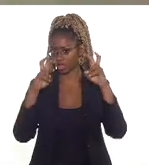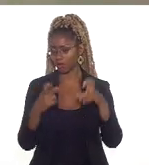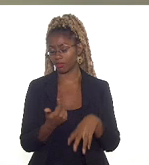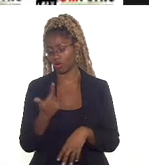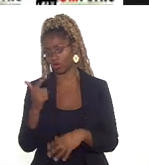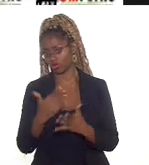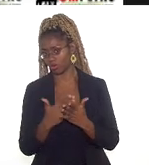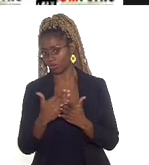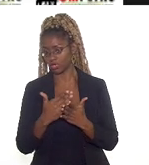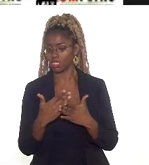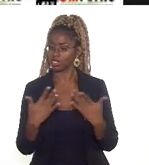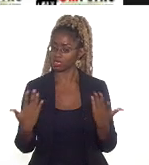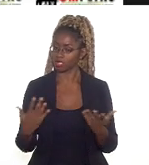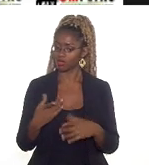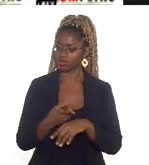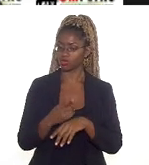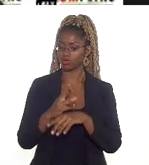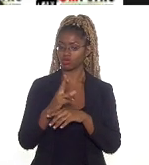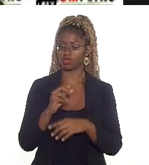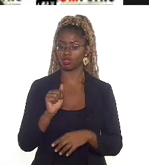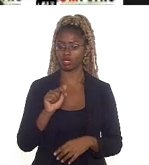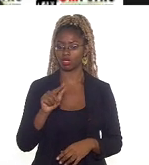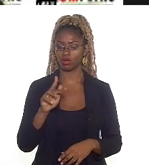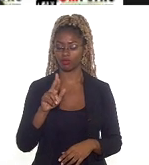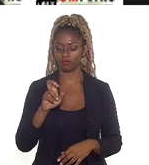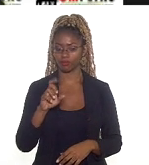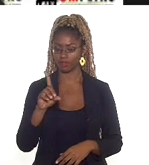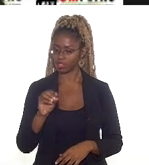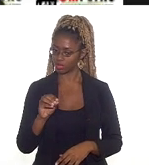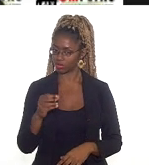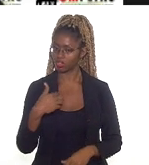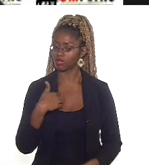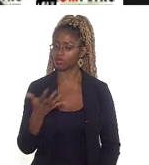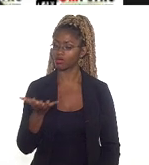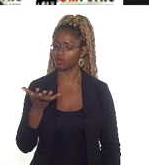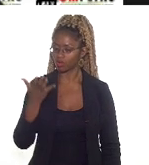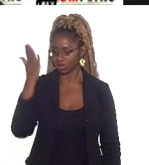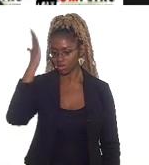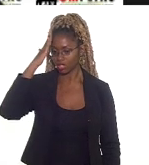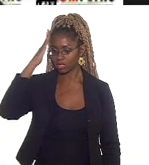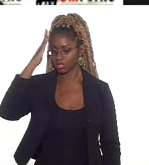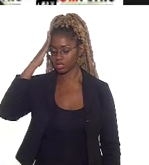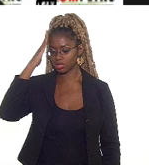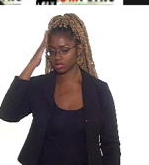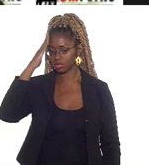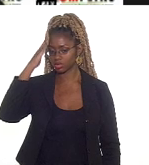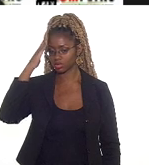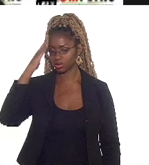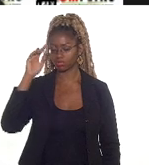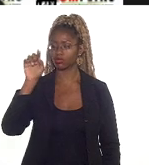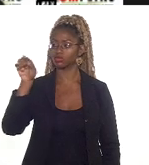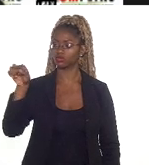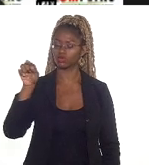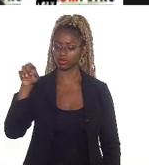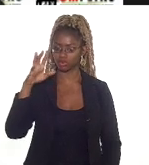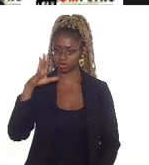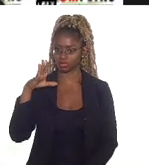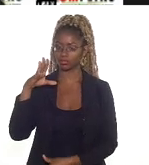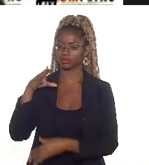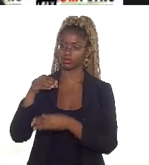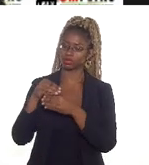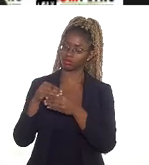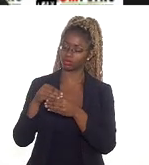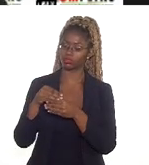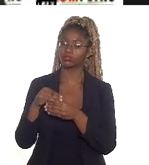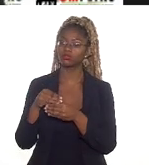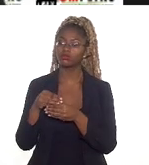Mas, doutor Alfredo Renault, eu gostaria de saber de vossa senhoria, em complementação